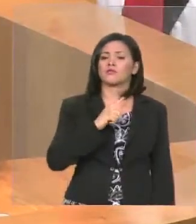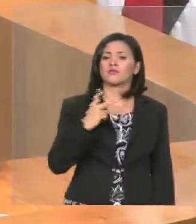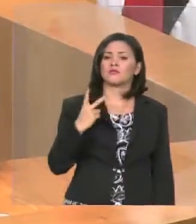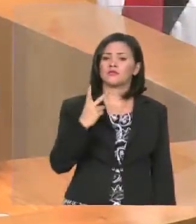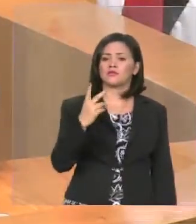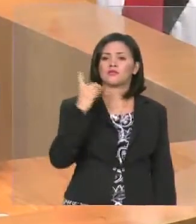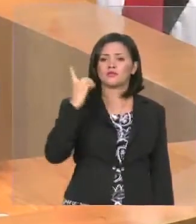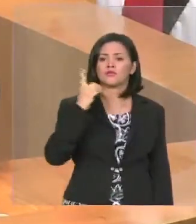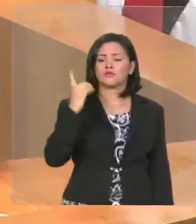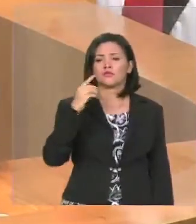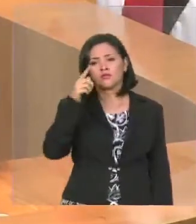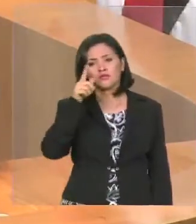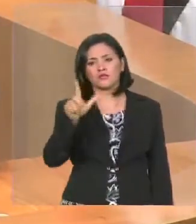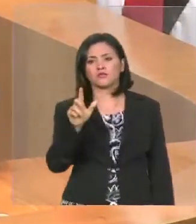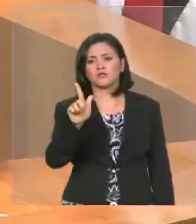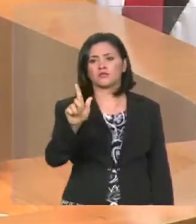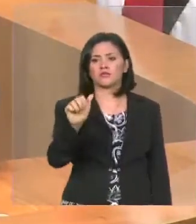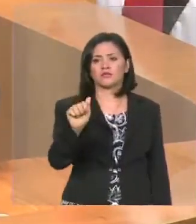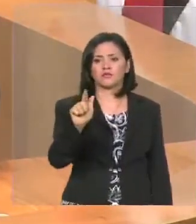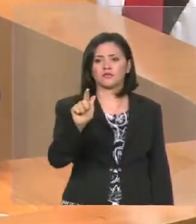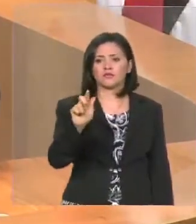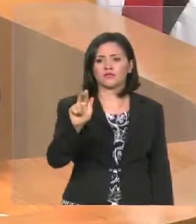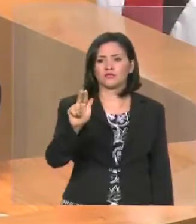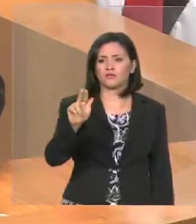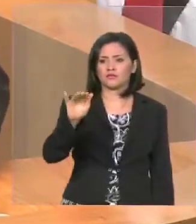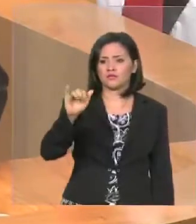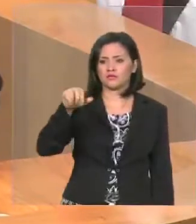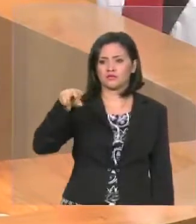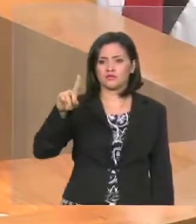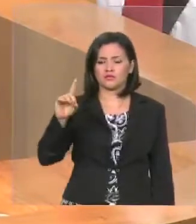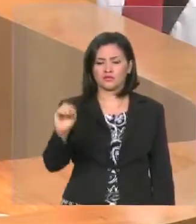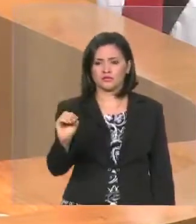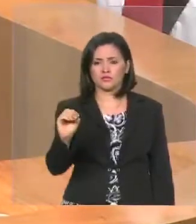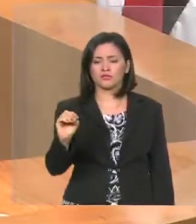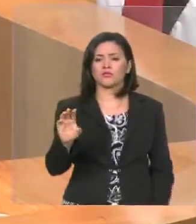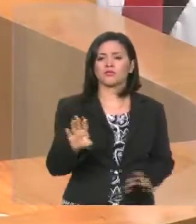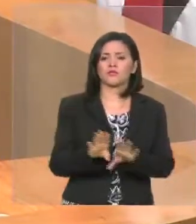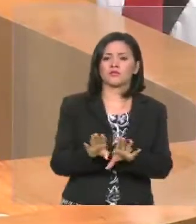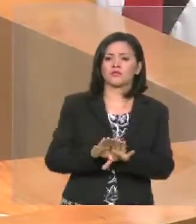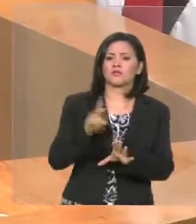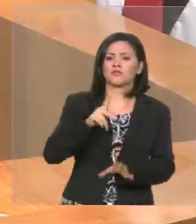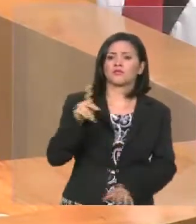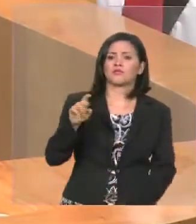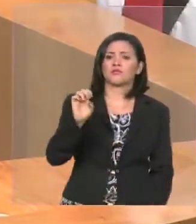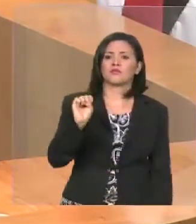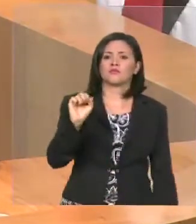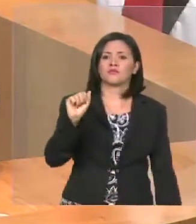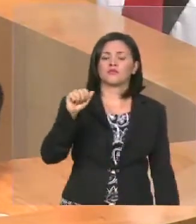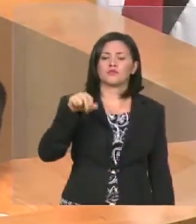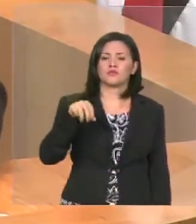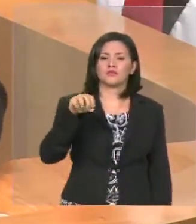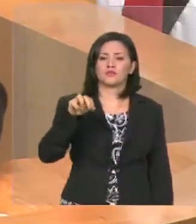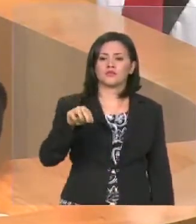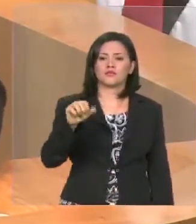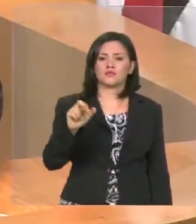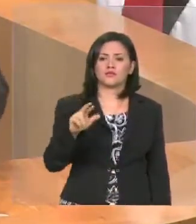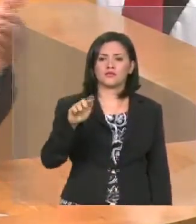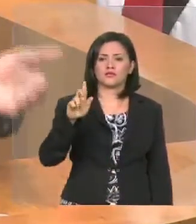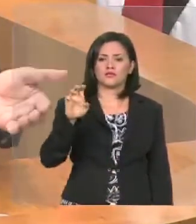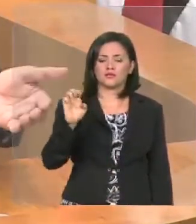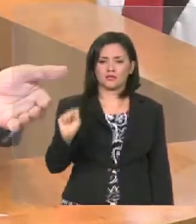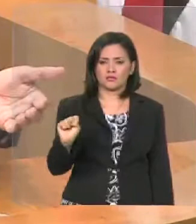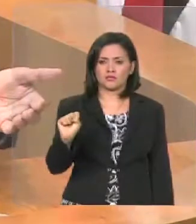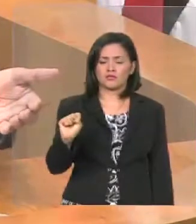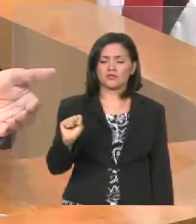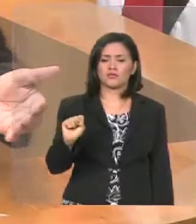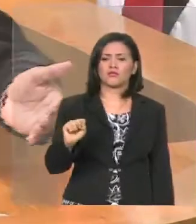Samax, parabenizar de forma especial o professor Samax, professor do curso Hélito, eleito com quase 5 mil votos,